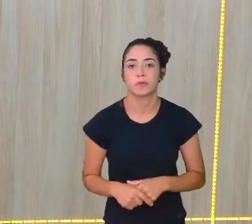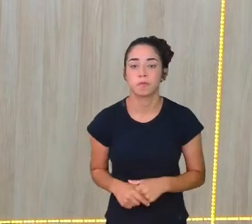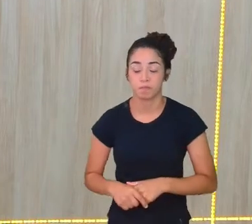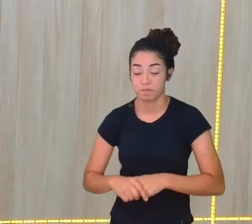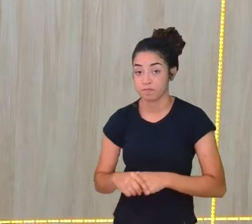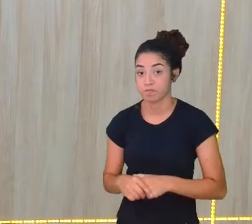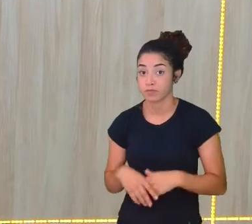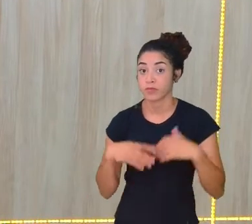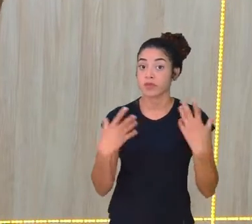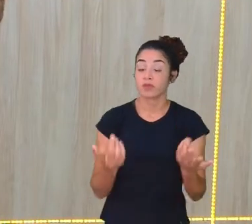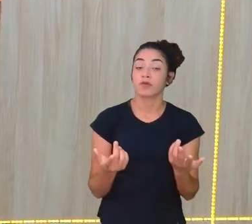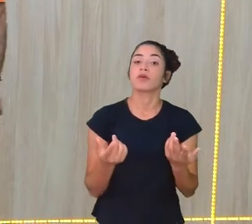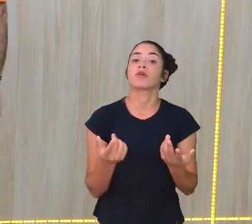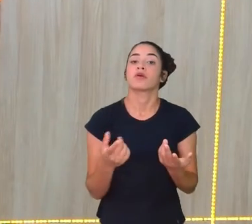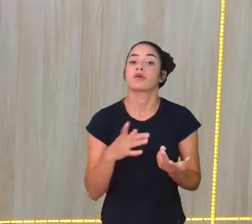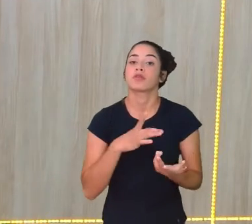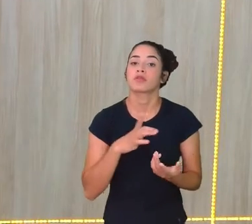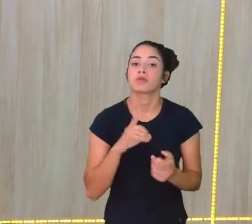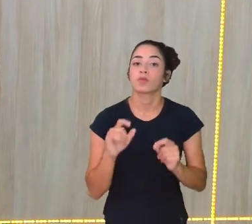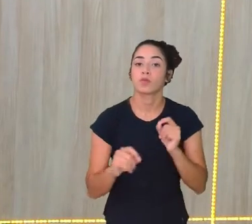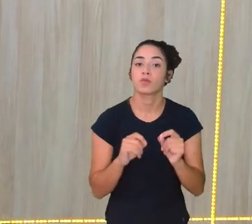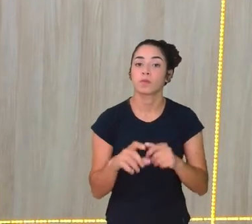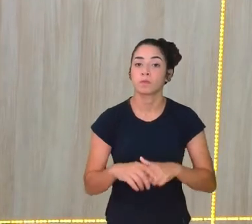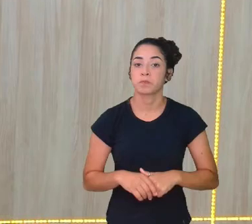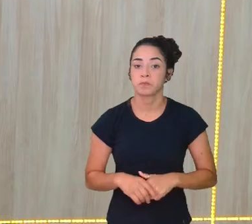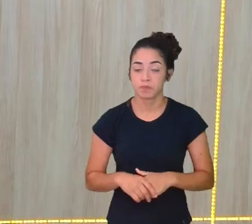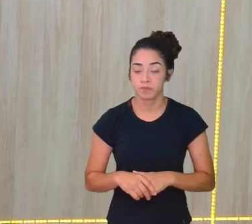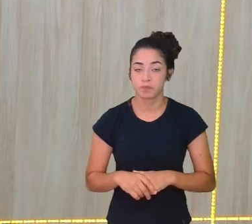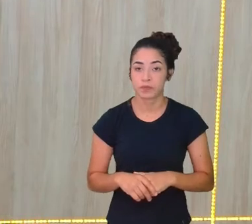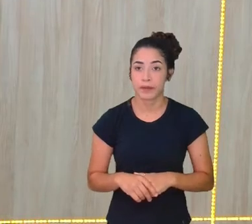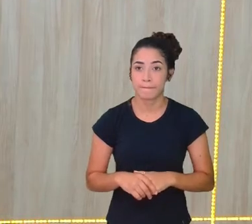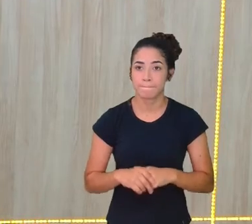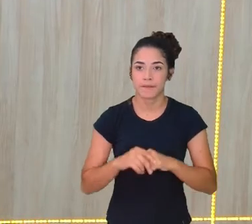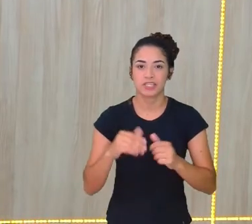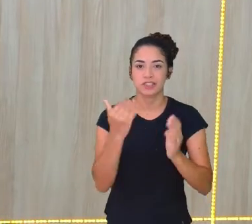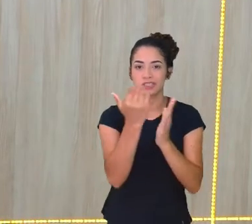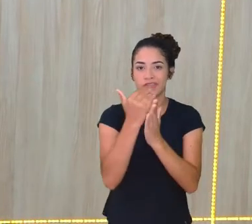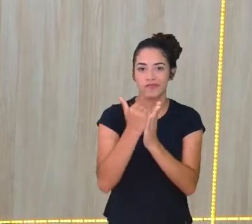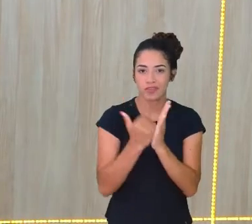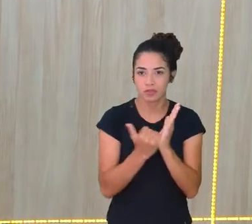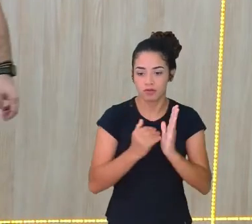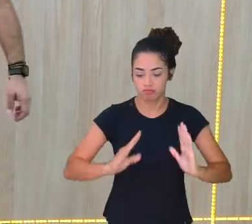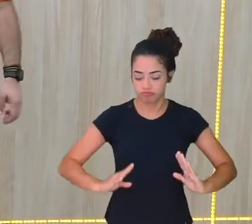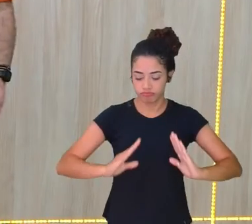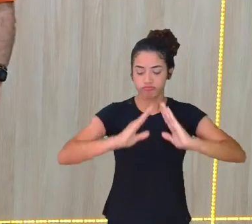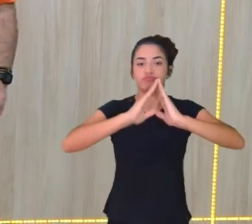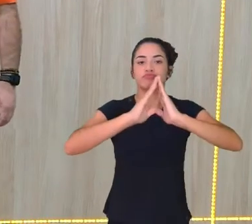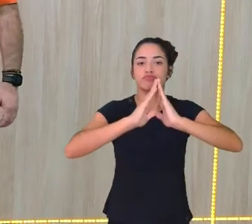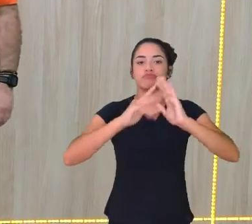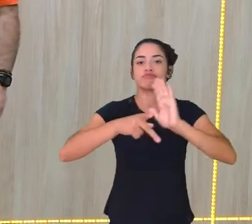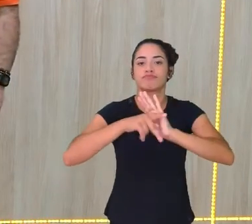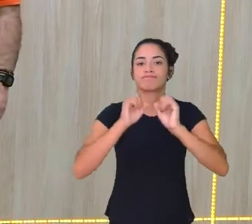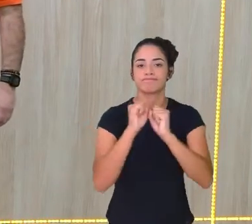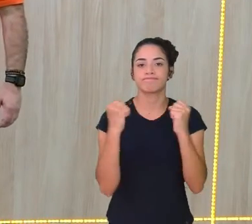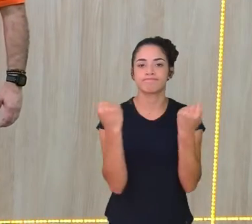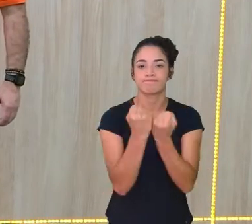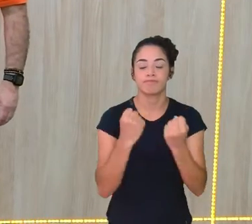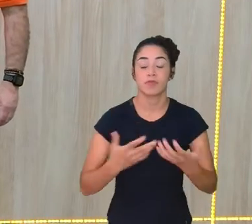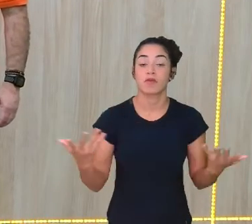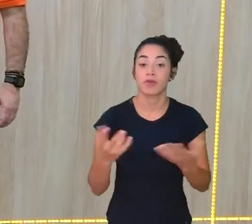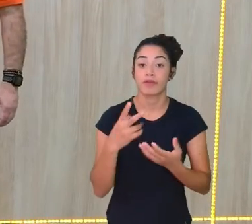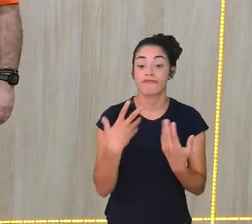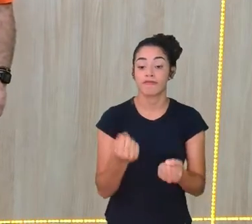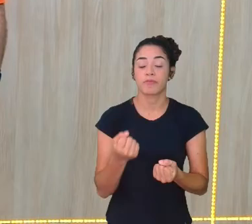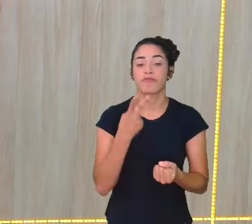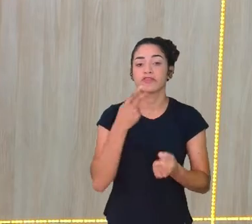nesse sentido, a gente tem aí essa divisão aqui social, né? E vamos falar